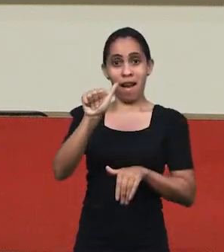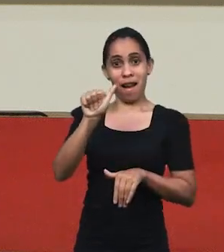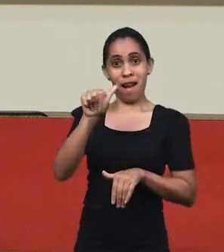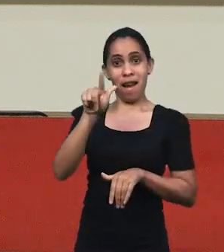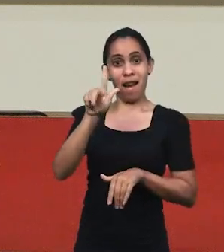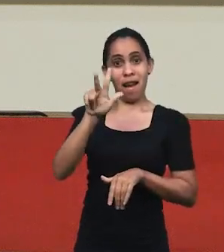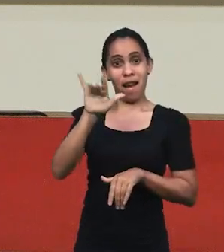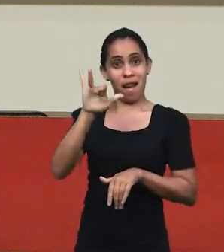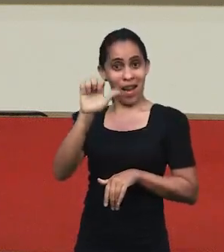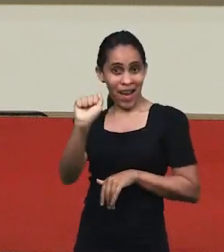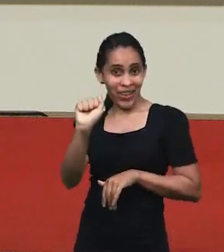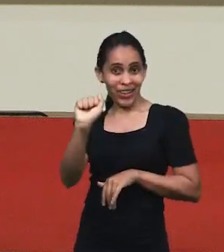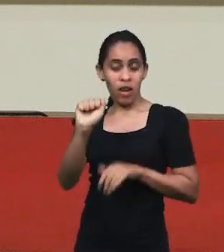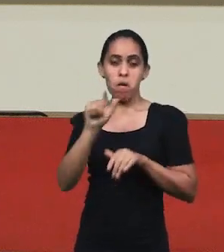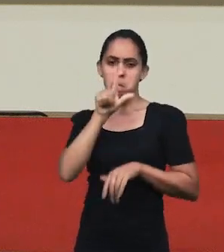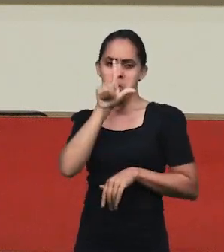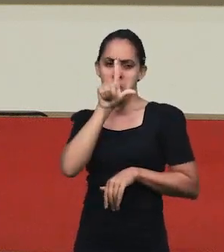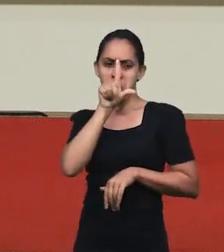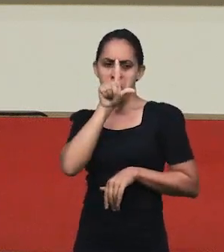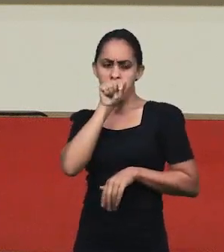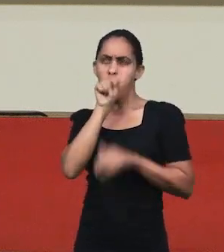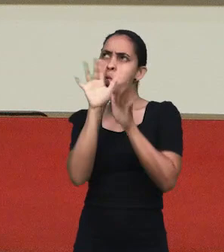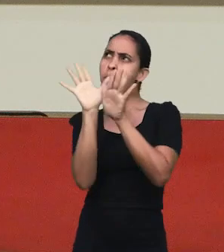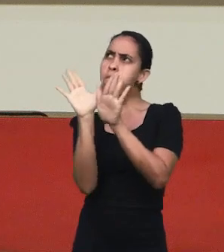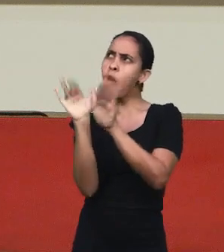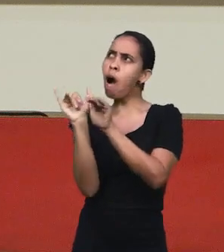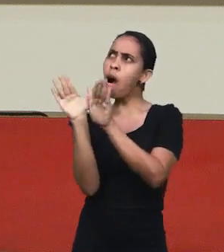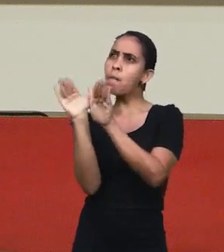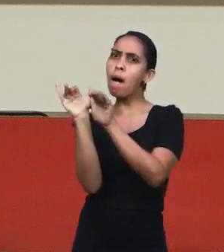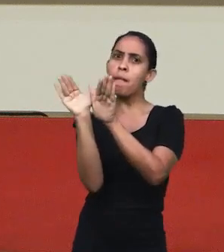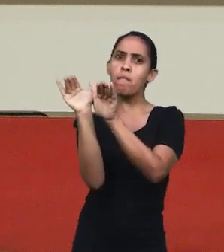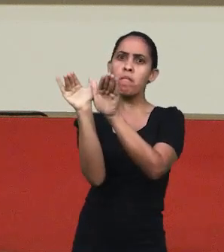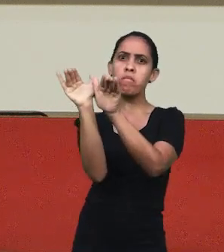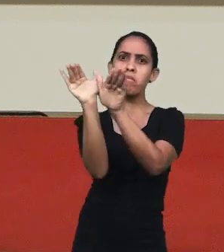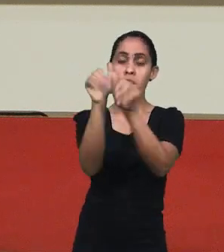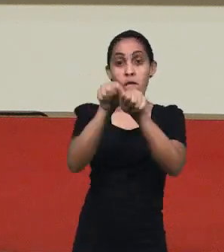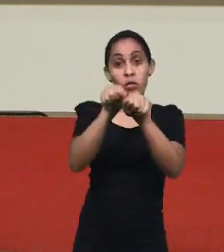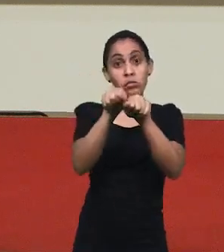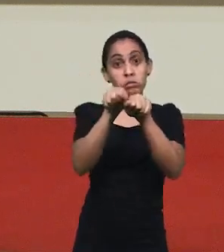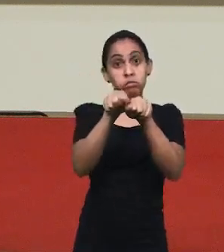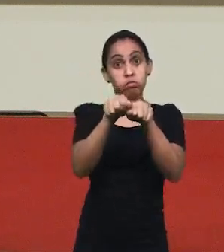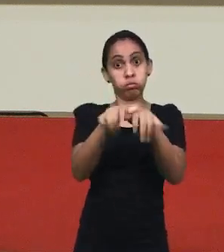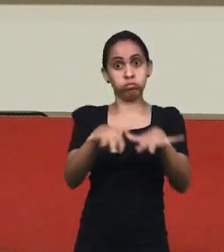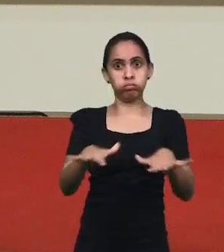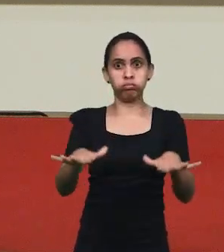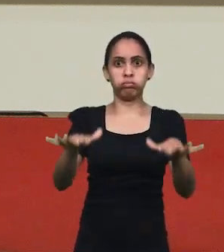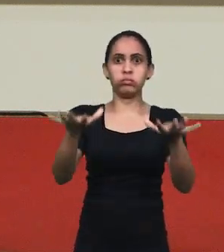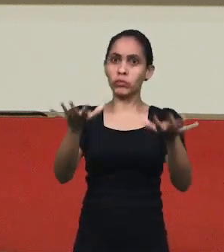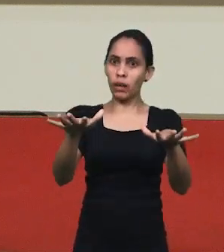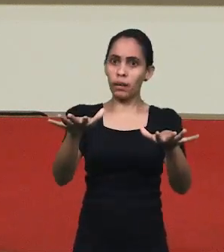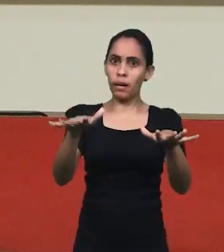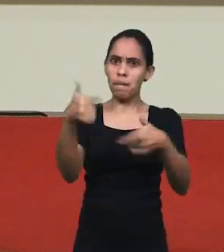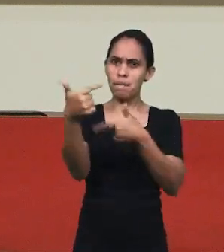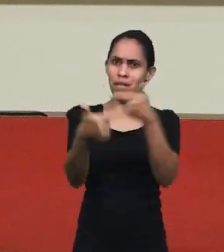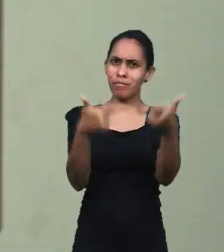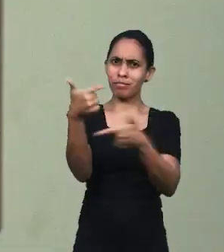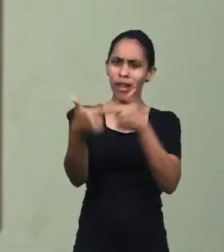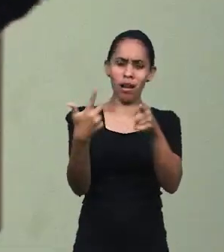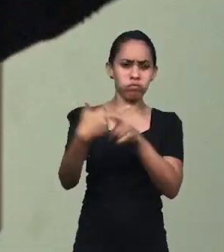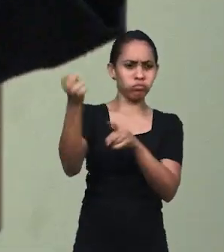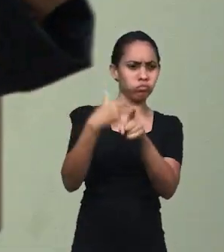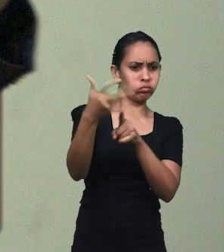praticamente o mundo da época, que expandiu territórios por quase o mundo daquela época, que